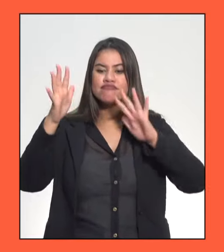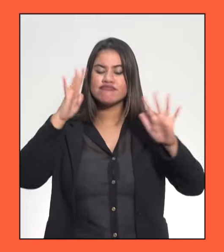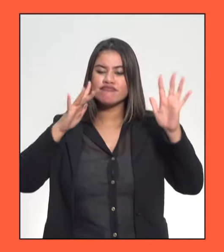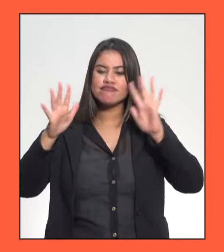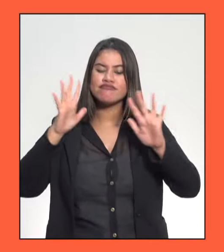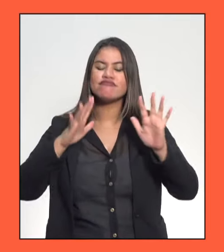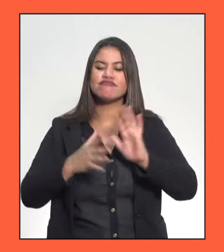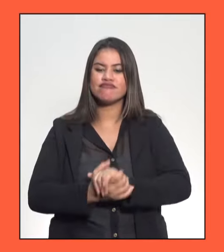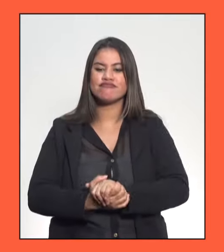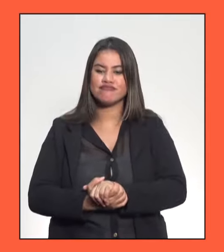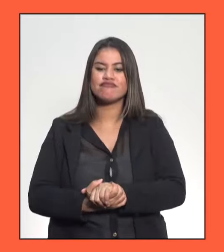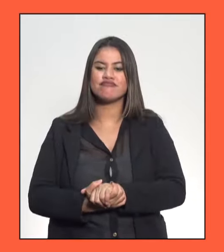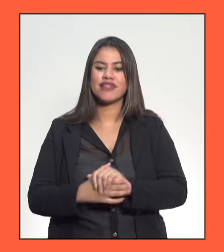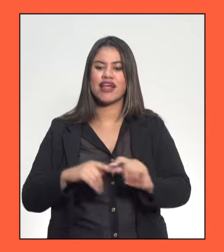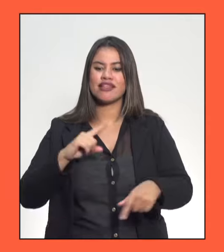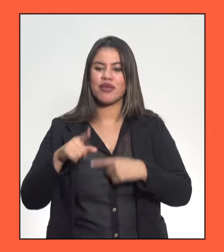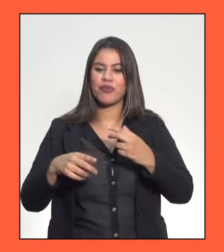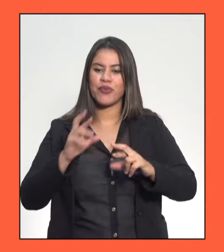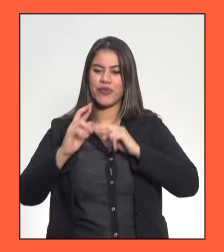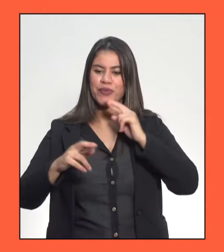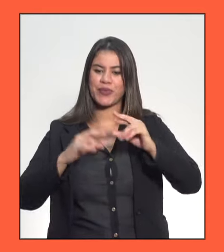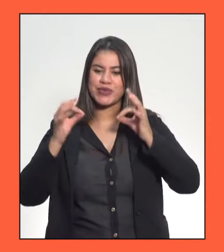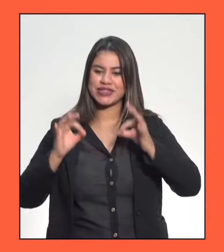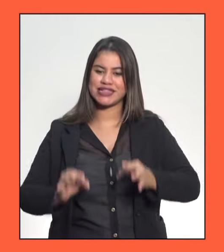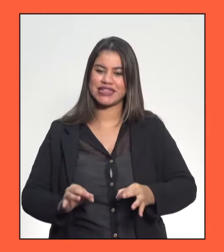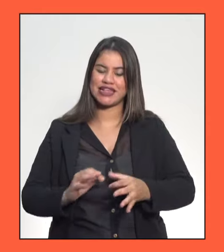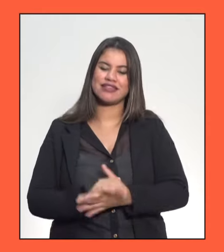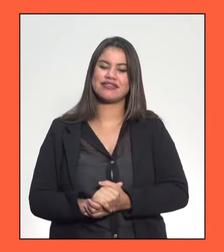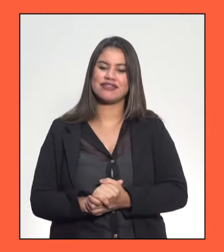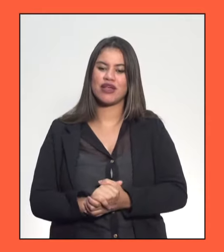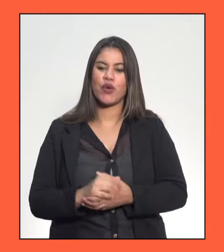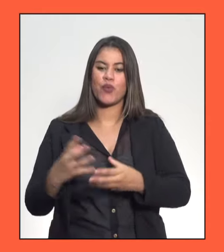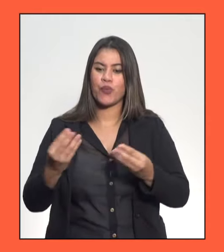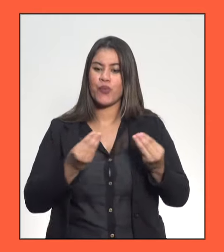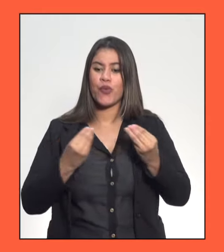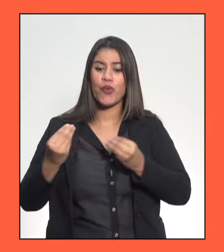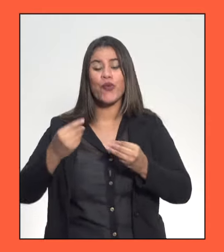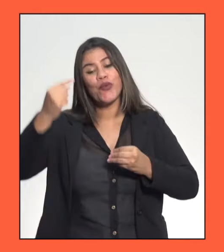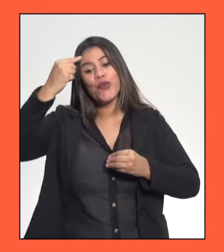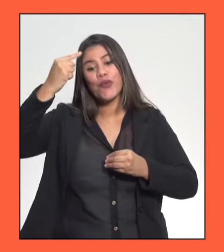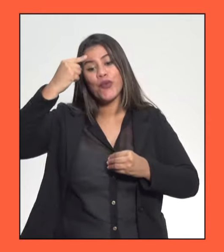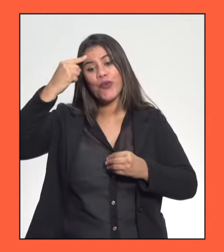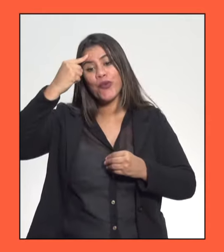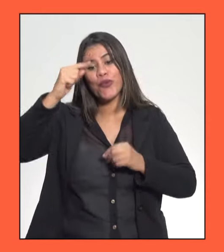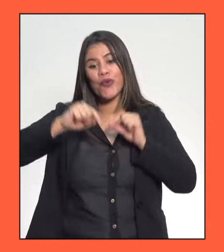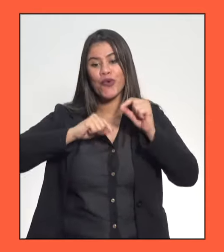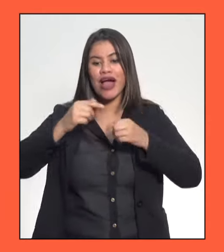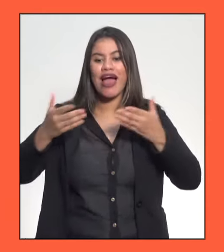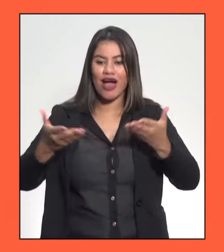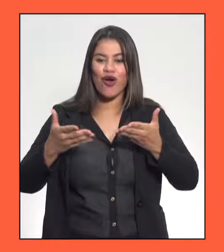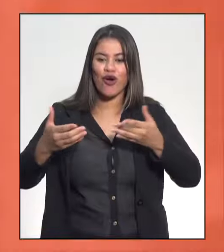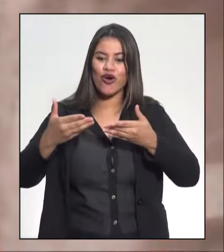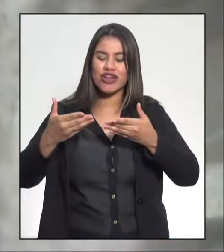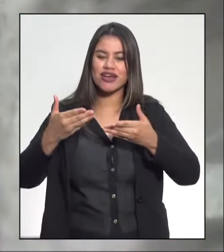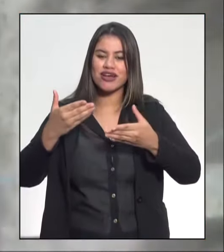começa a colocar. Ainda estão... A maioria aqui, na verdade, começou... Agora começou a